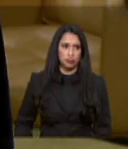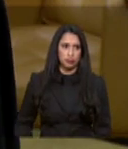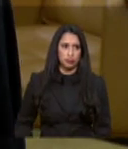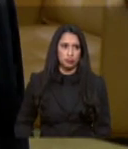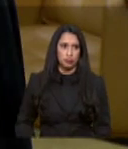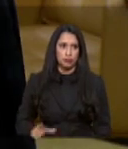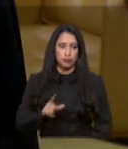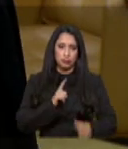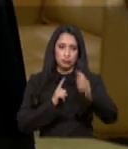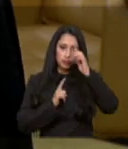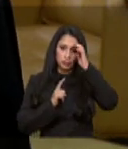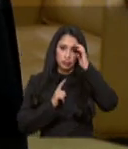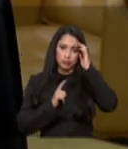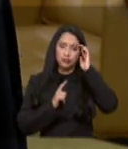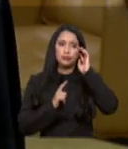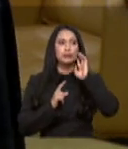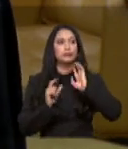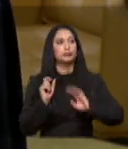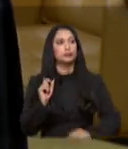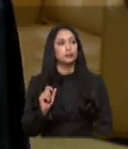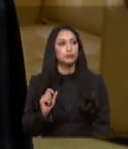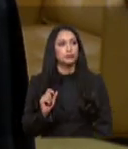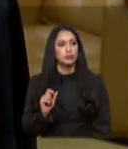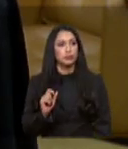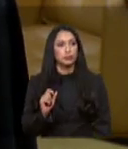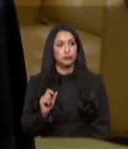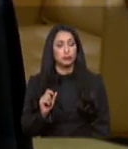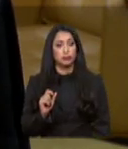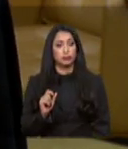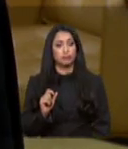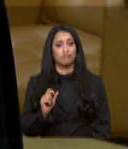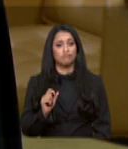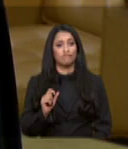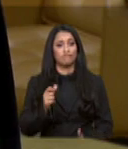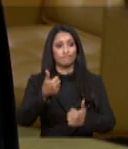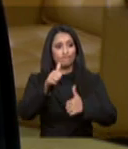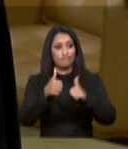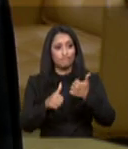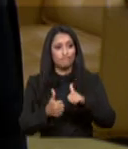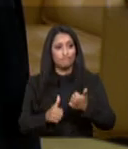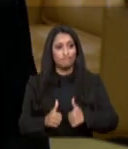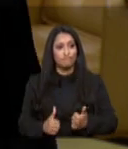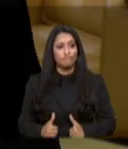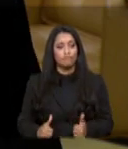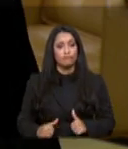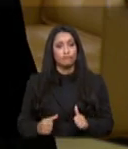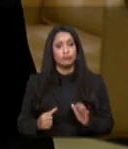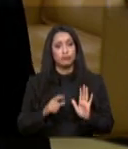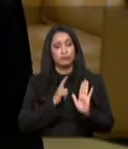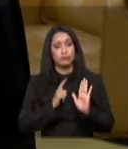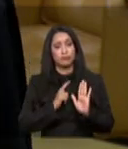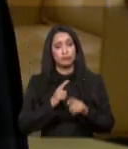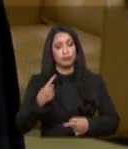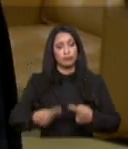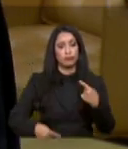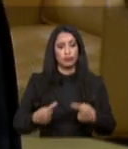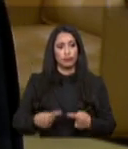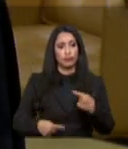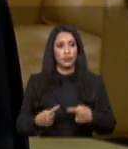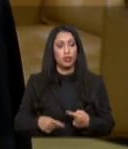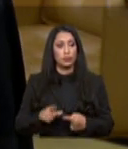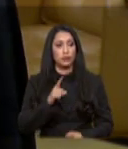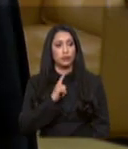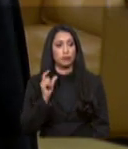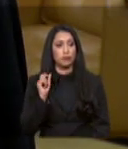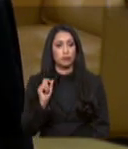comissão supragovernamental de gestão, estabelecida sobre os critérios dados puramente pelos partidos políticos e pelas